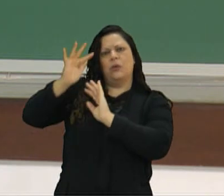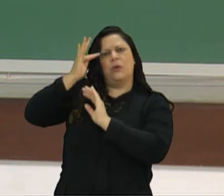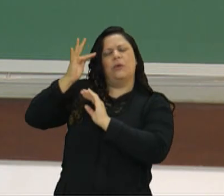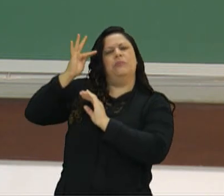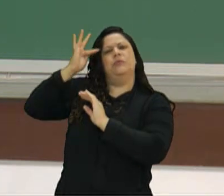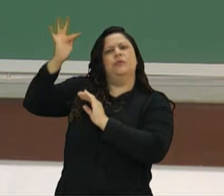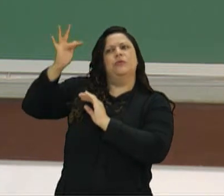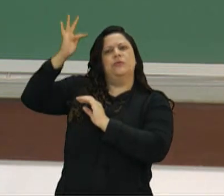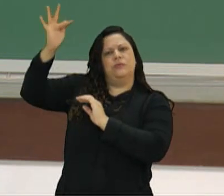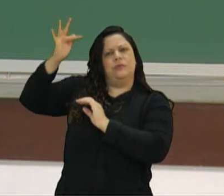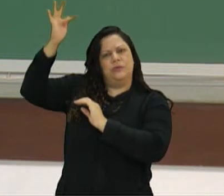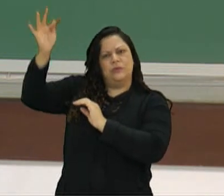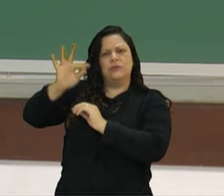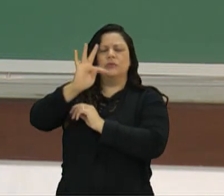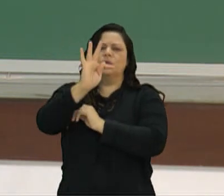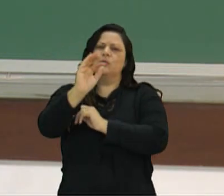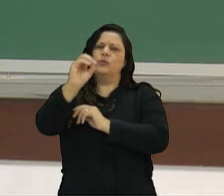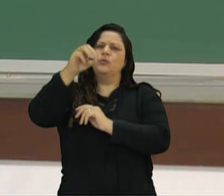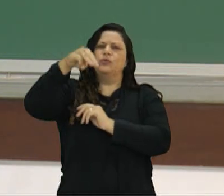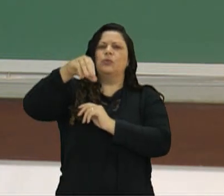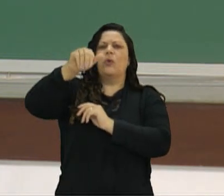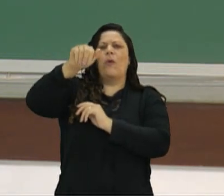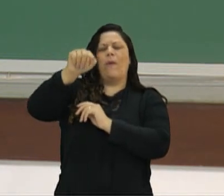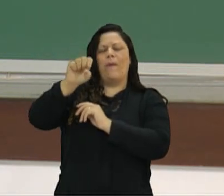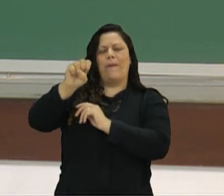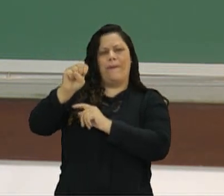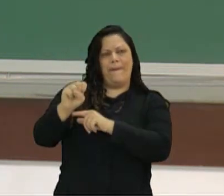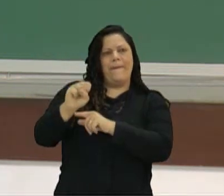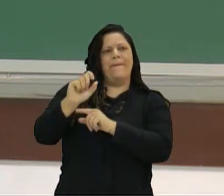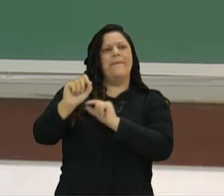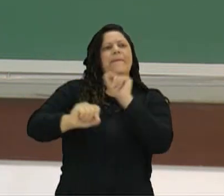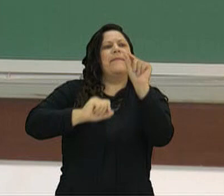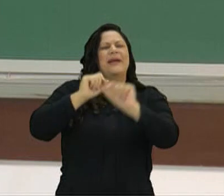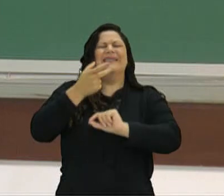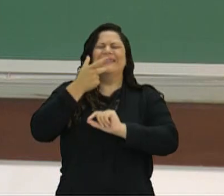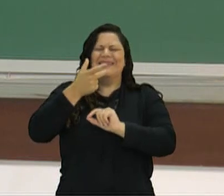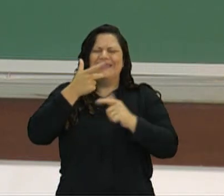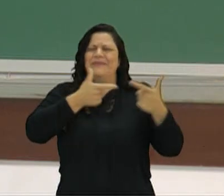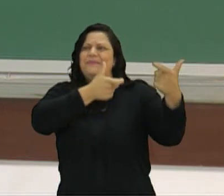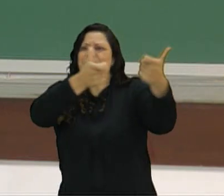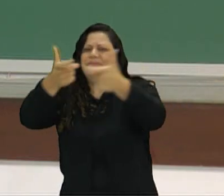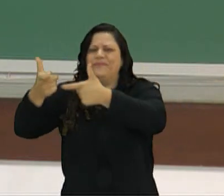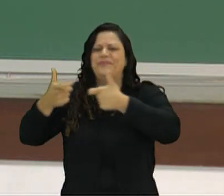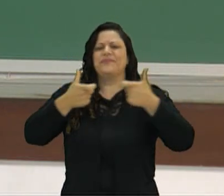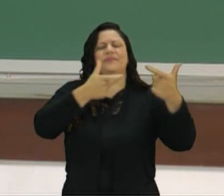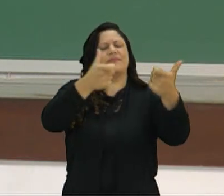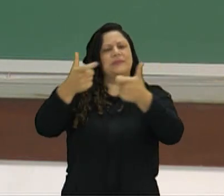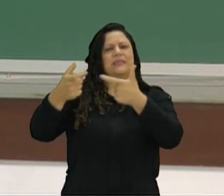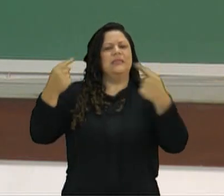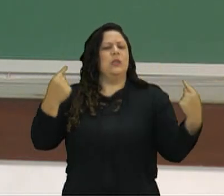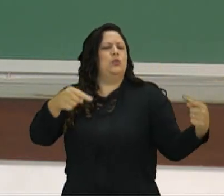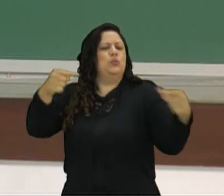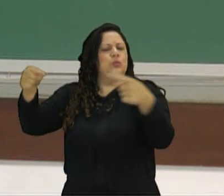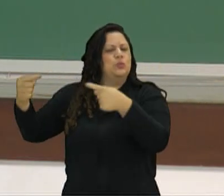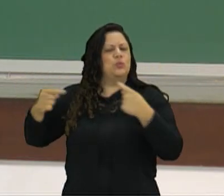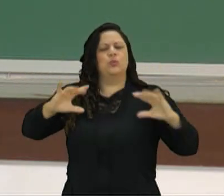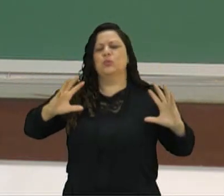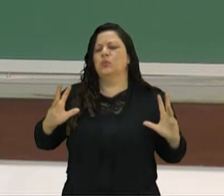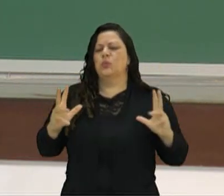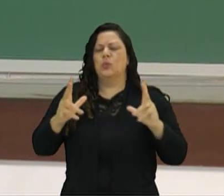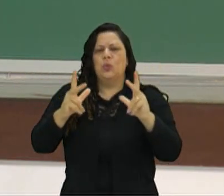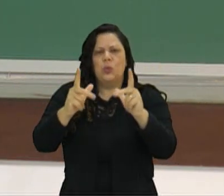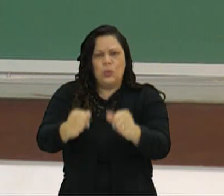contratualista Thomas Hobbes, né? O Hobbes é que diz sobre a guerra de todos contra todos, né? Lembrem daquela